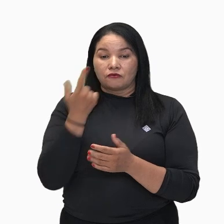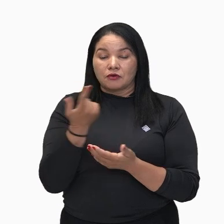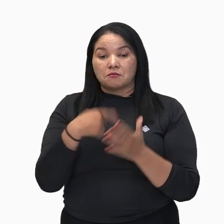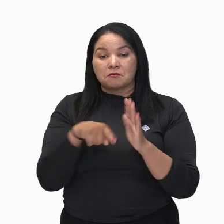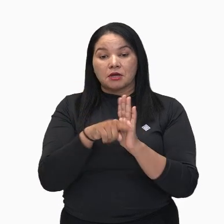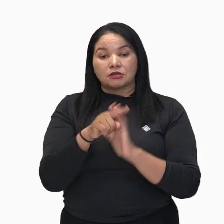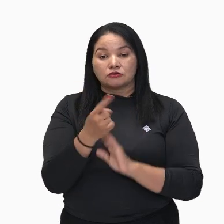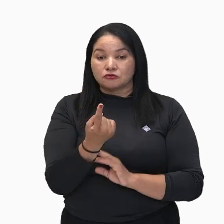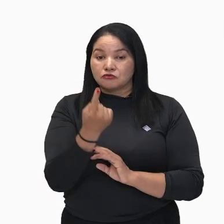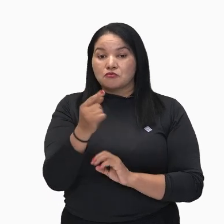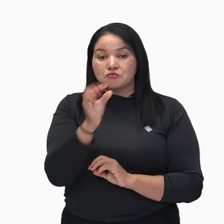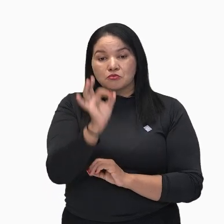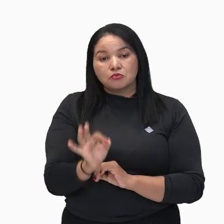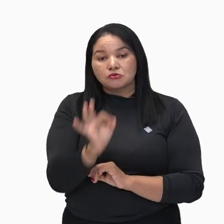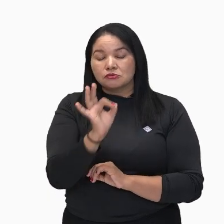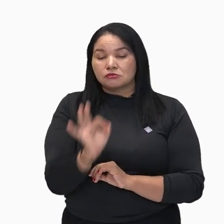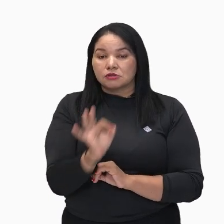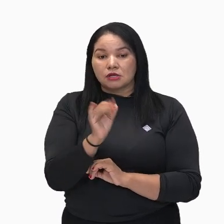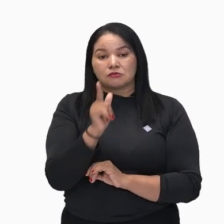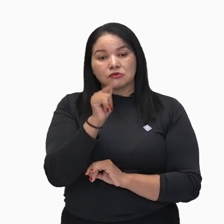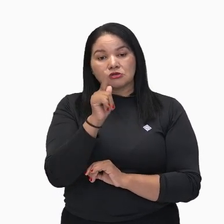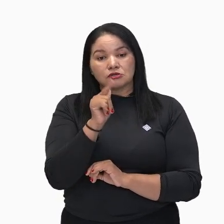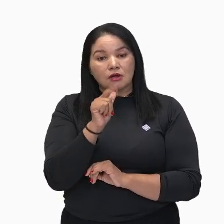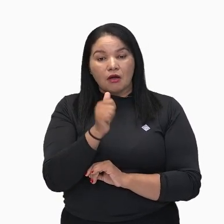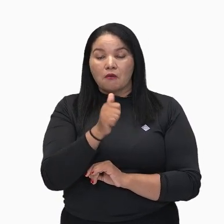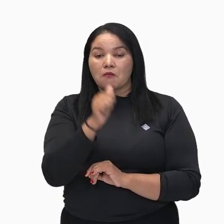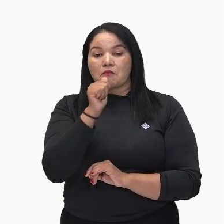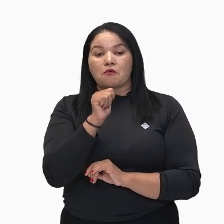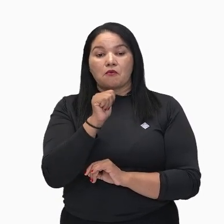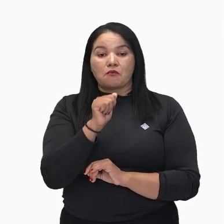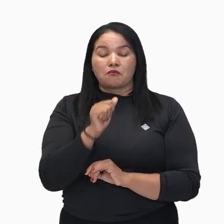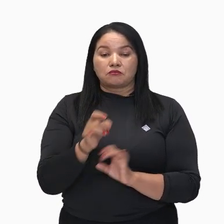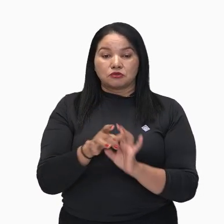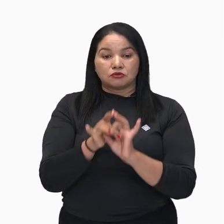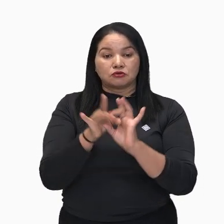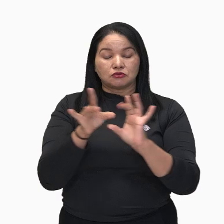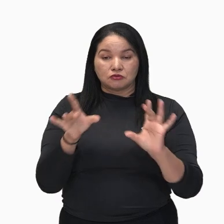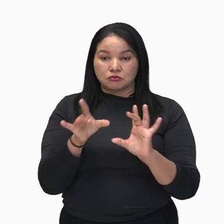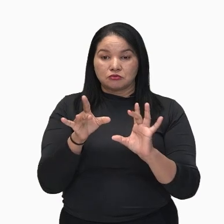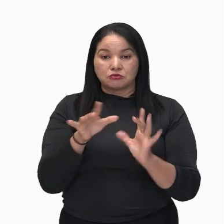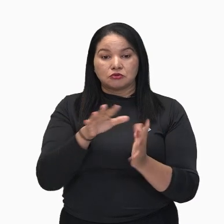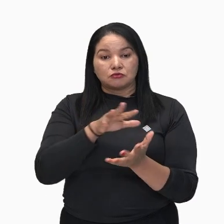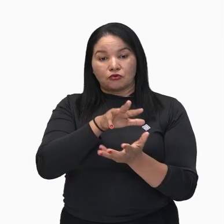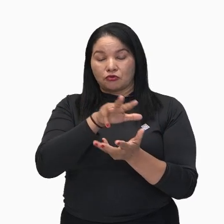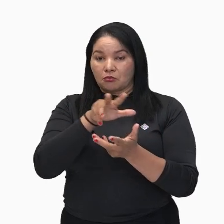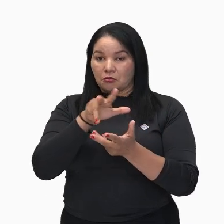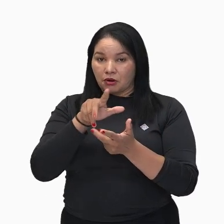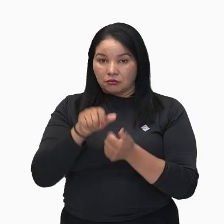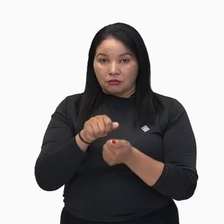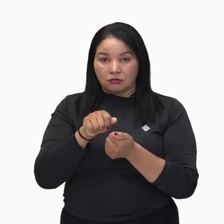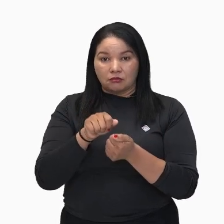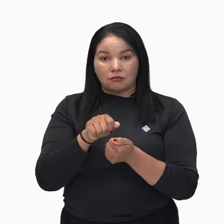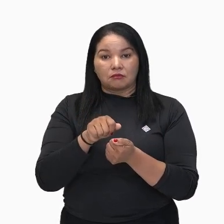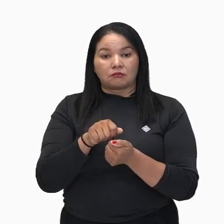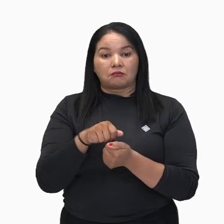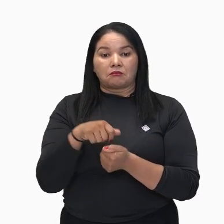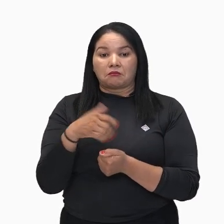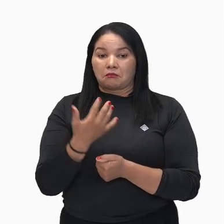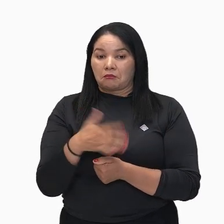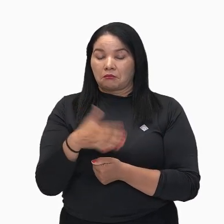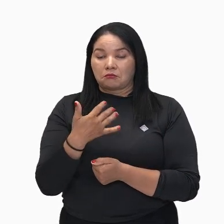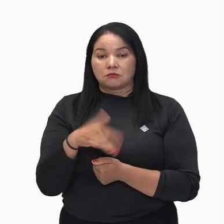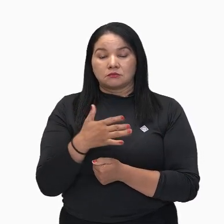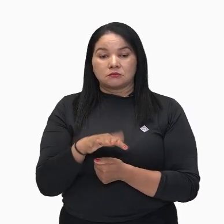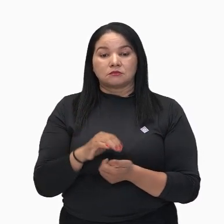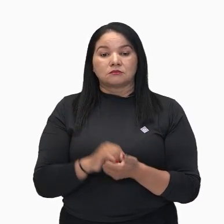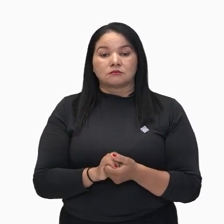de 1% da água potável disponível no planeta, gente. Olha